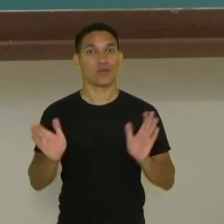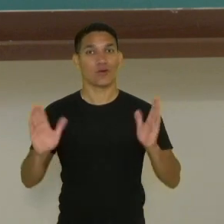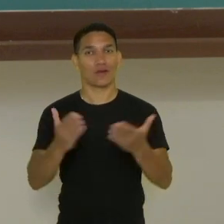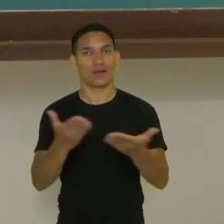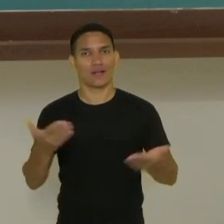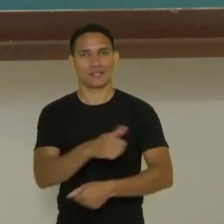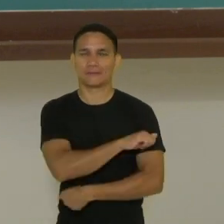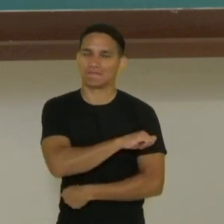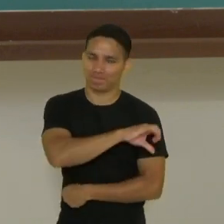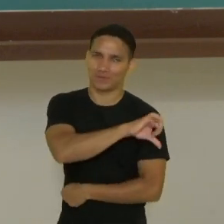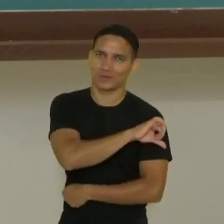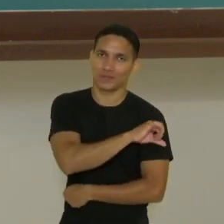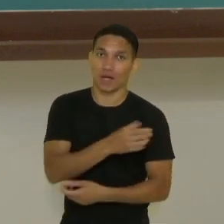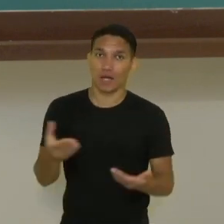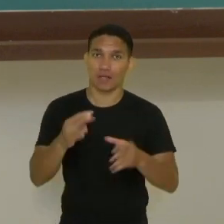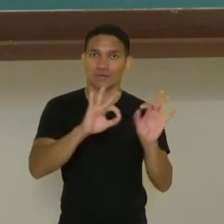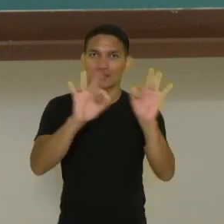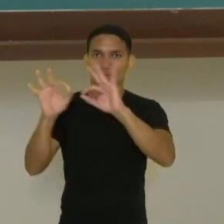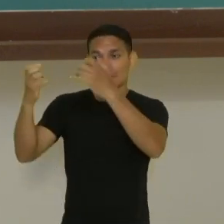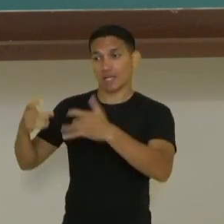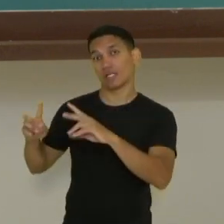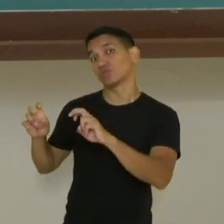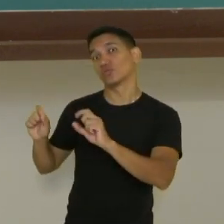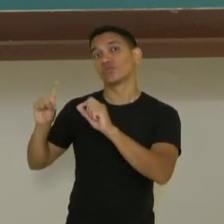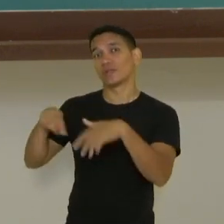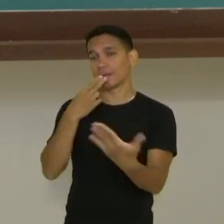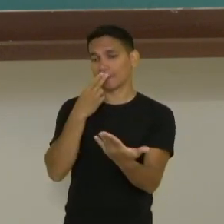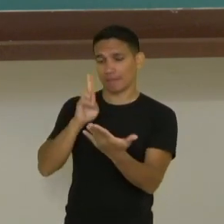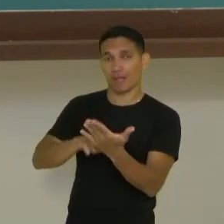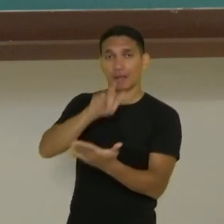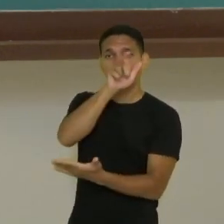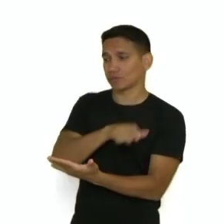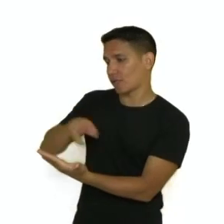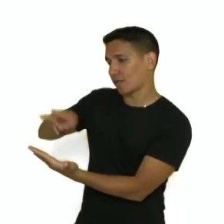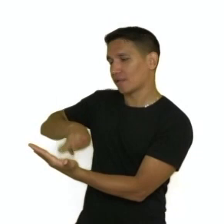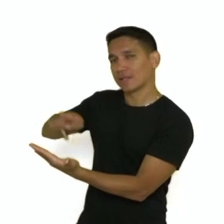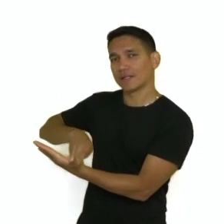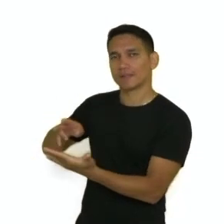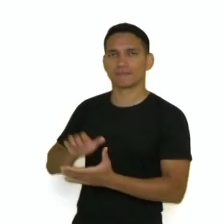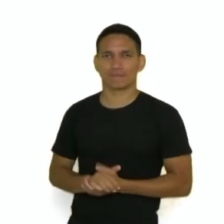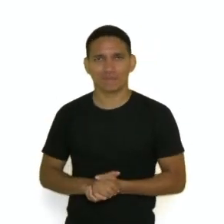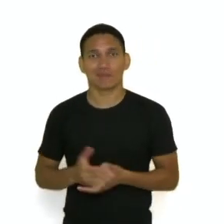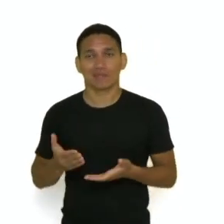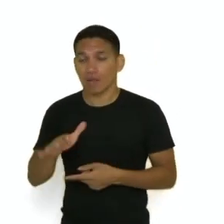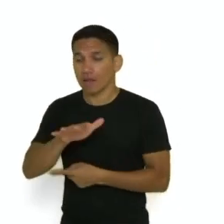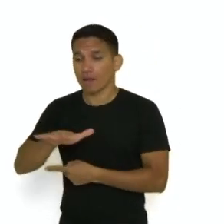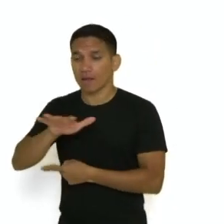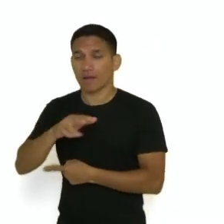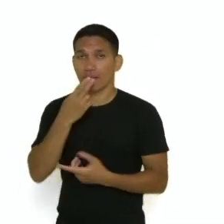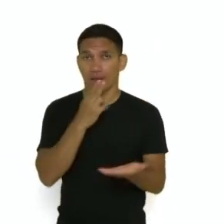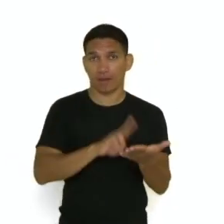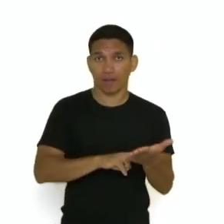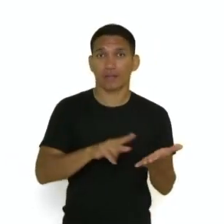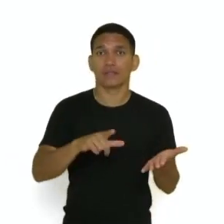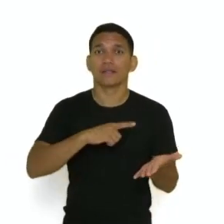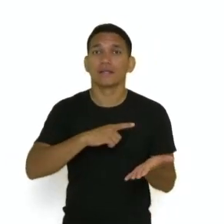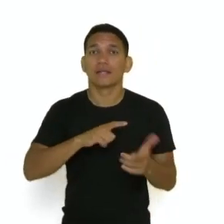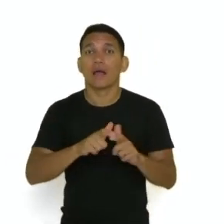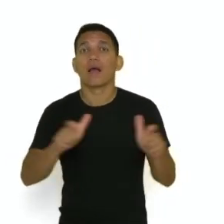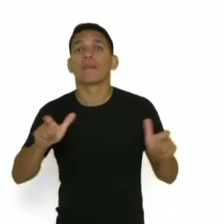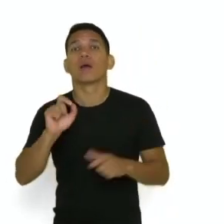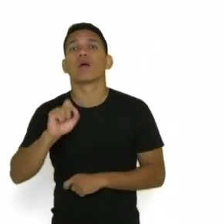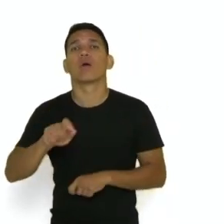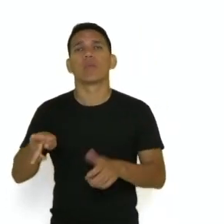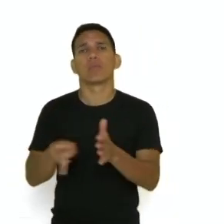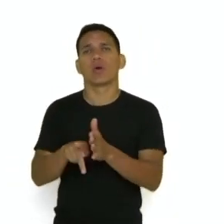Olá, estudantes do nono ano. Nesse vídeo vamos falar sobre carta do leitor. A seção de cartas encontra-se na grande parte dos veículos